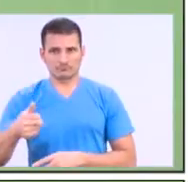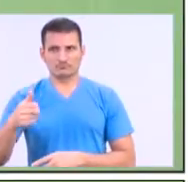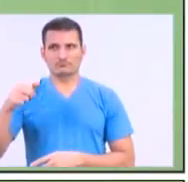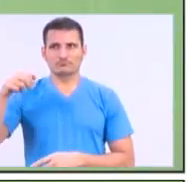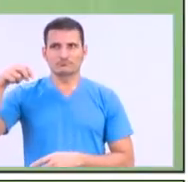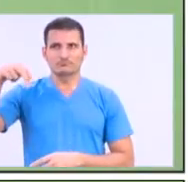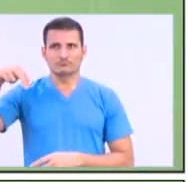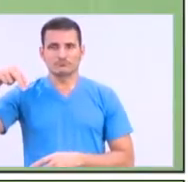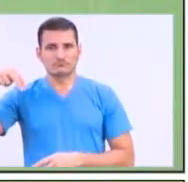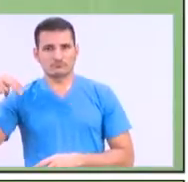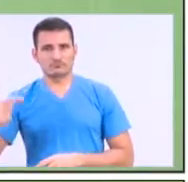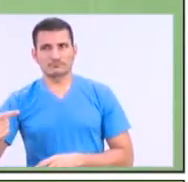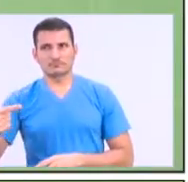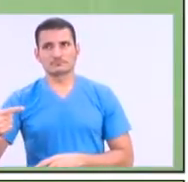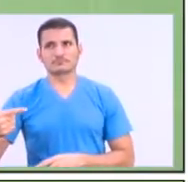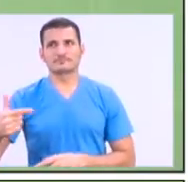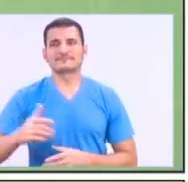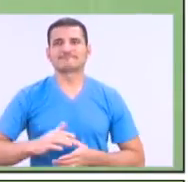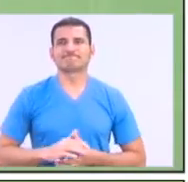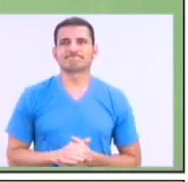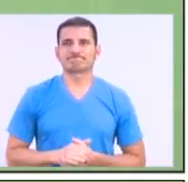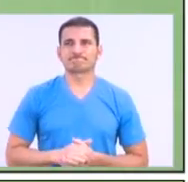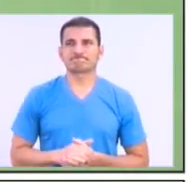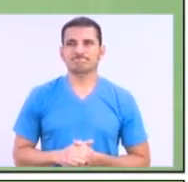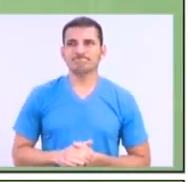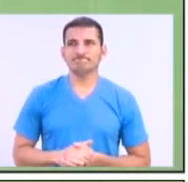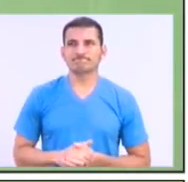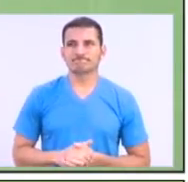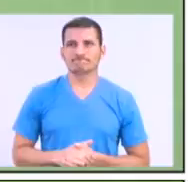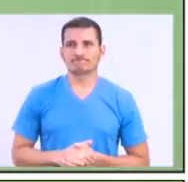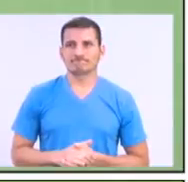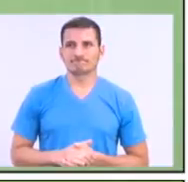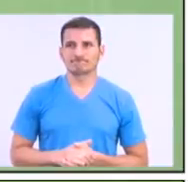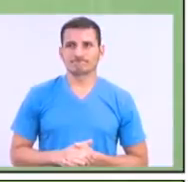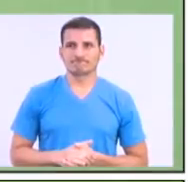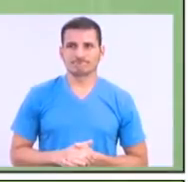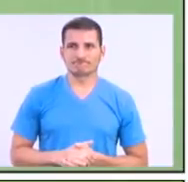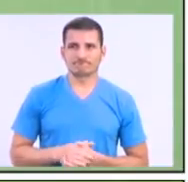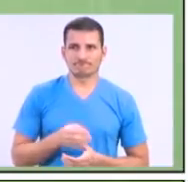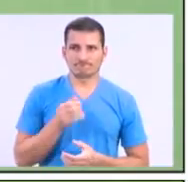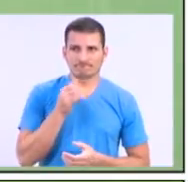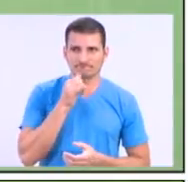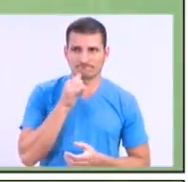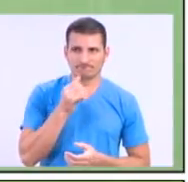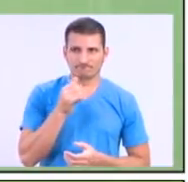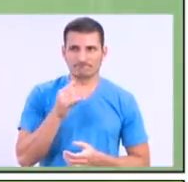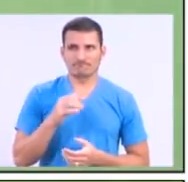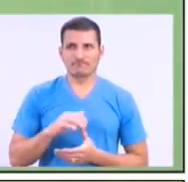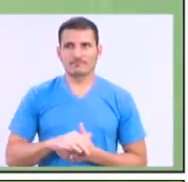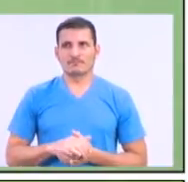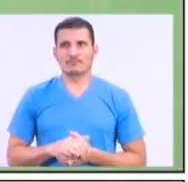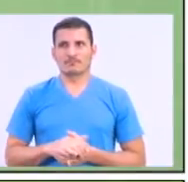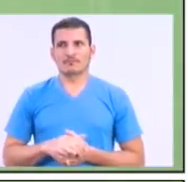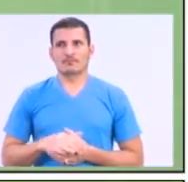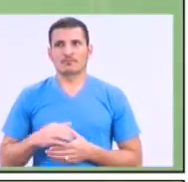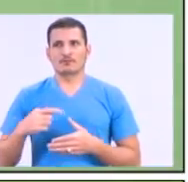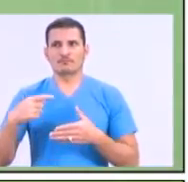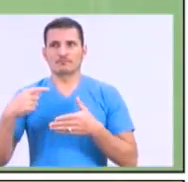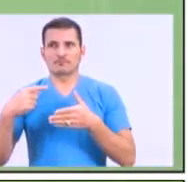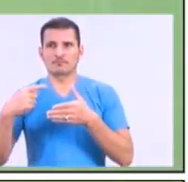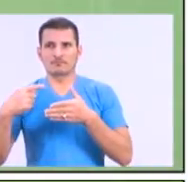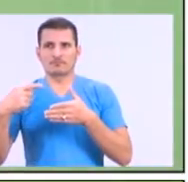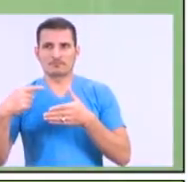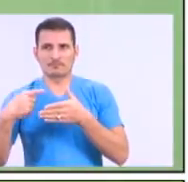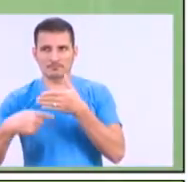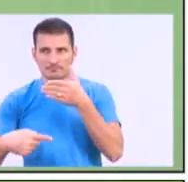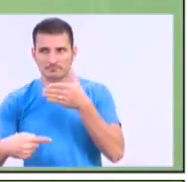aqui, certo? Caso for menos, né, ele vai imprimir a subtração